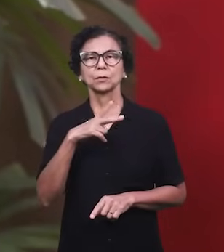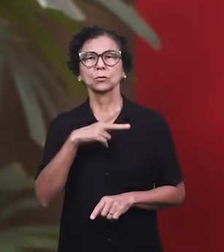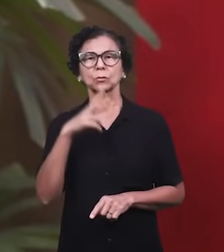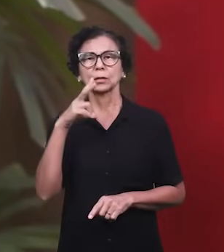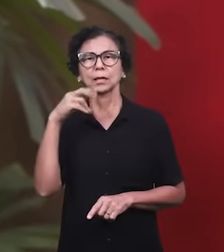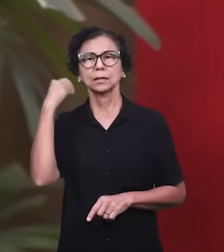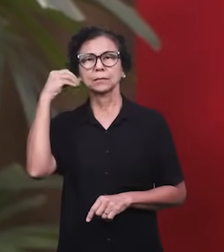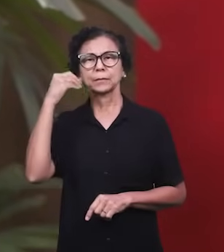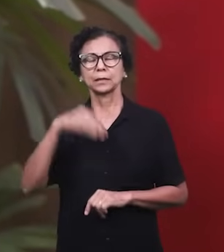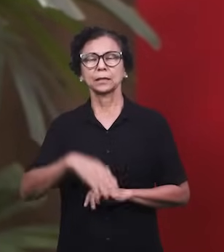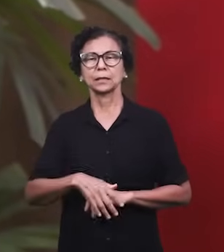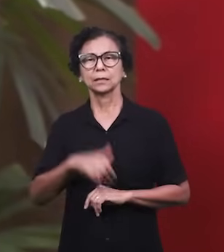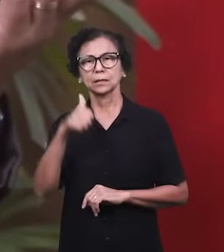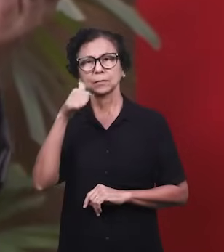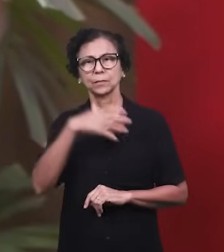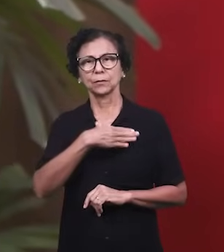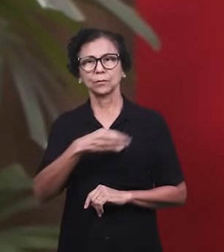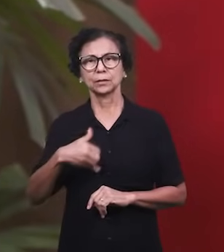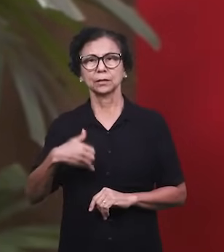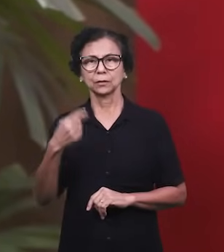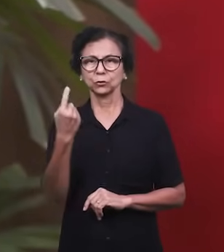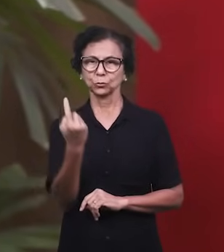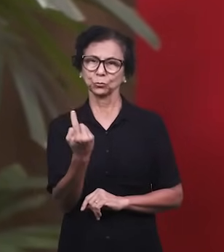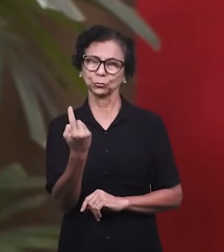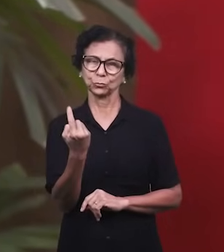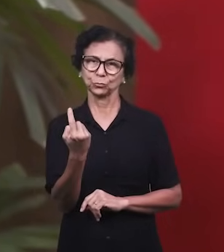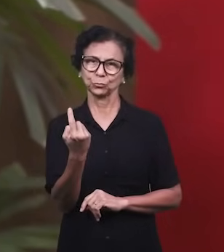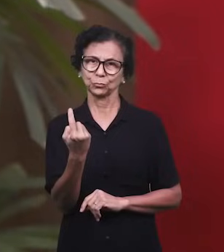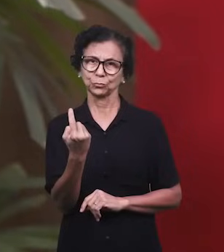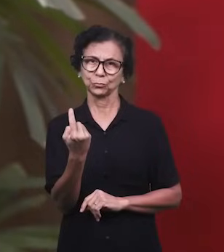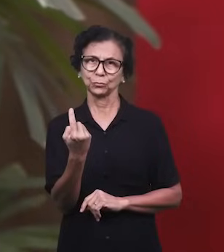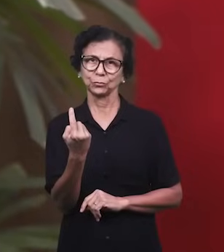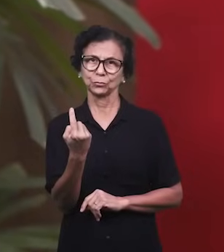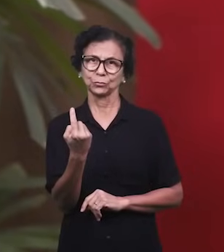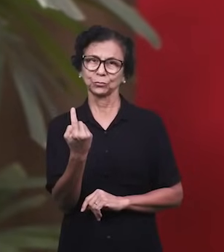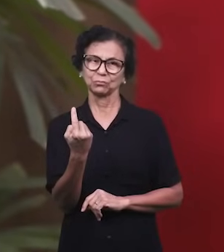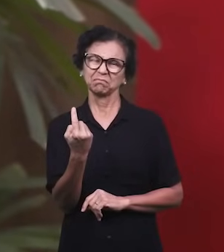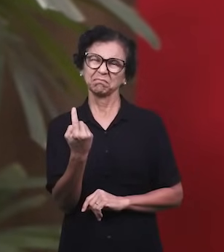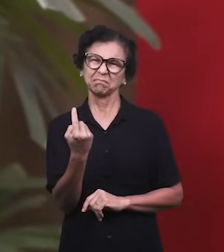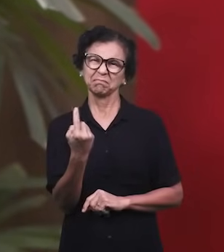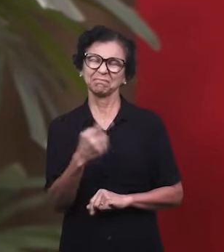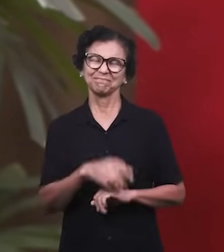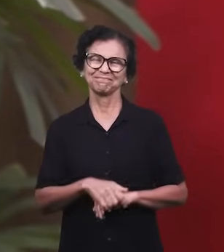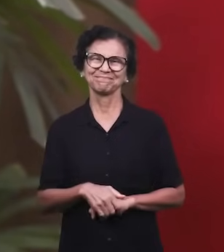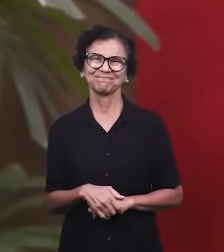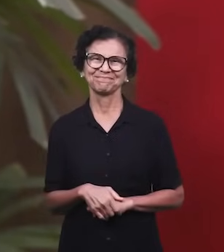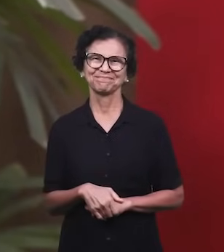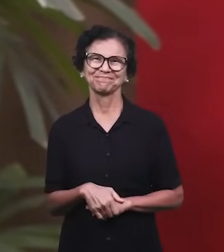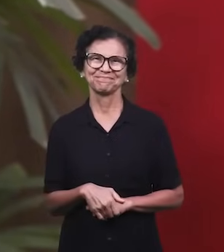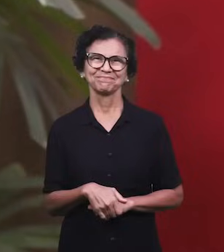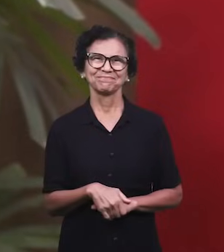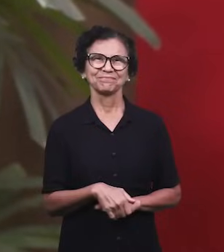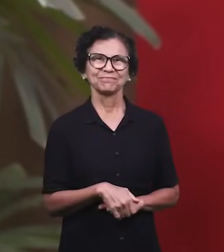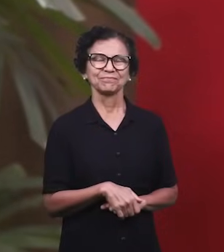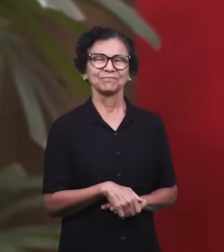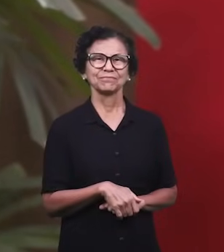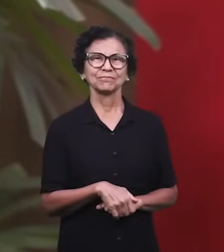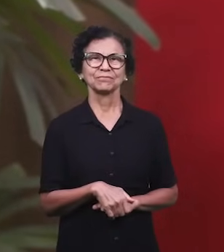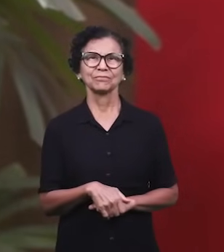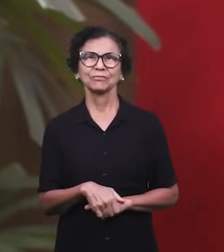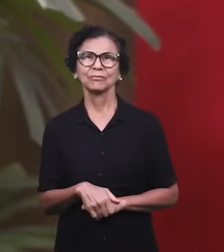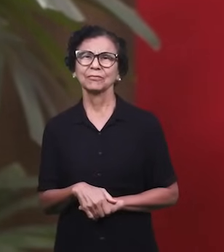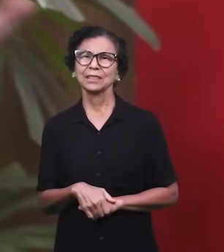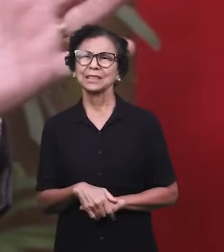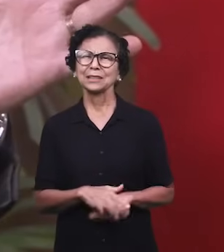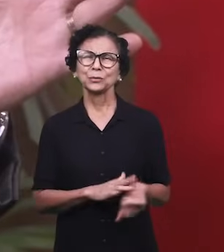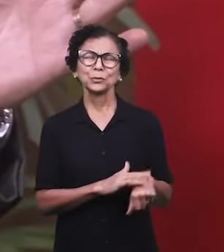cura da minha primeira filha quando eu tinha 1 ano de idade. Tem pouco tempo isso, né? E chegou um momento em que não tinha